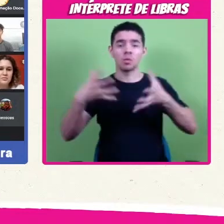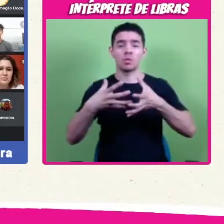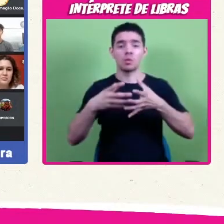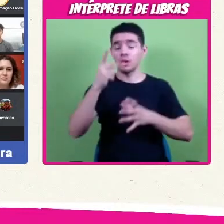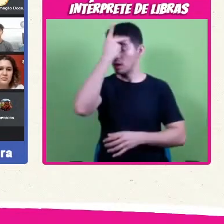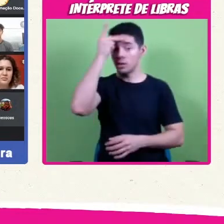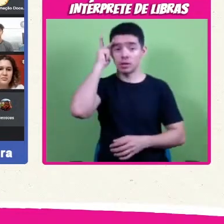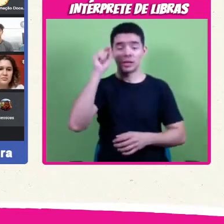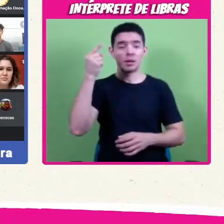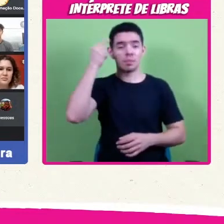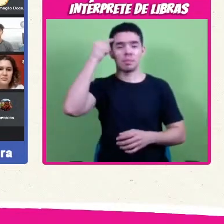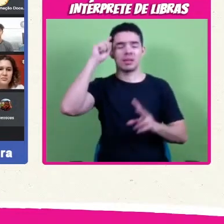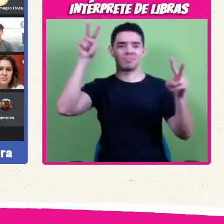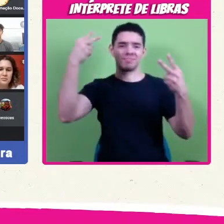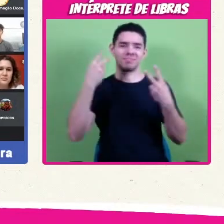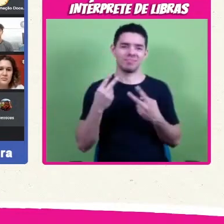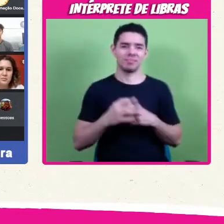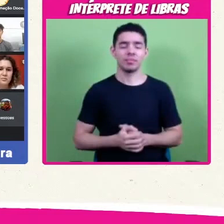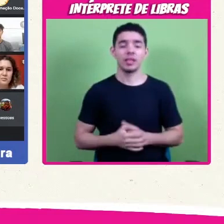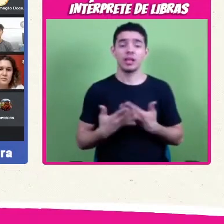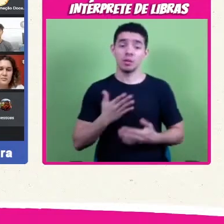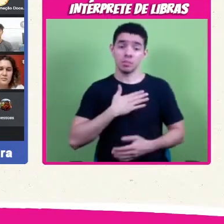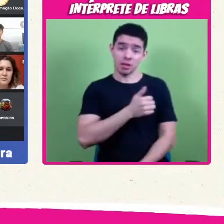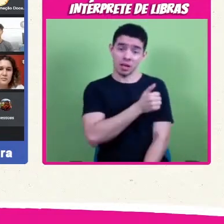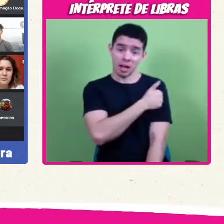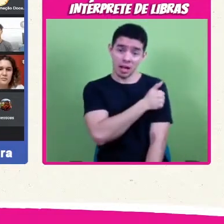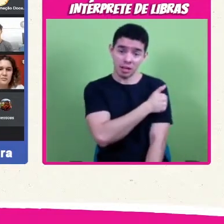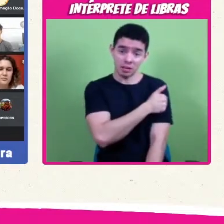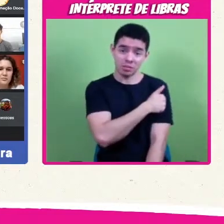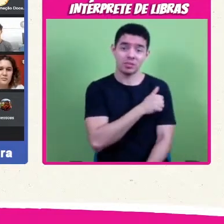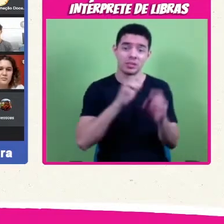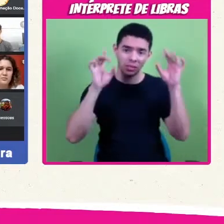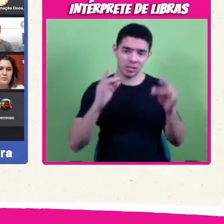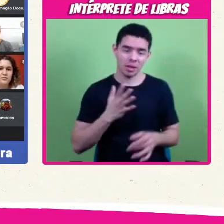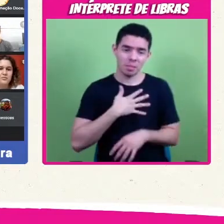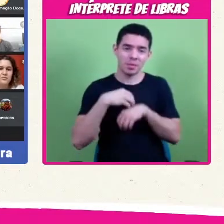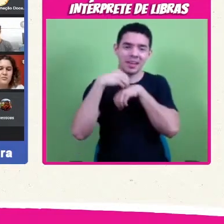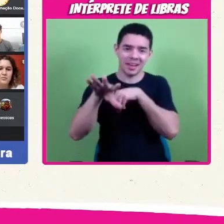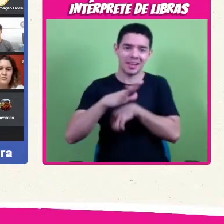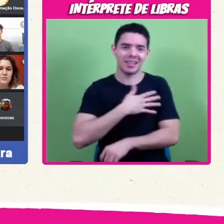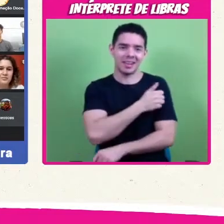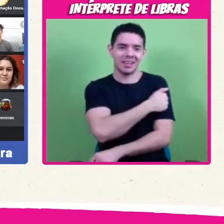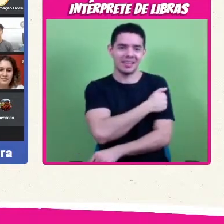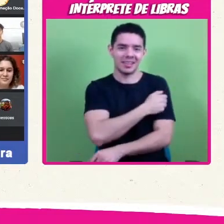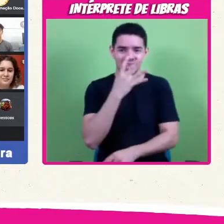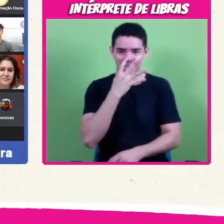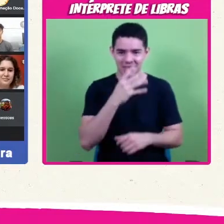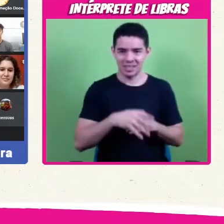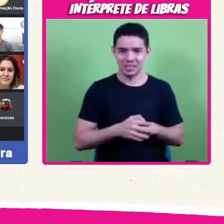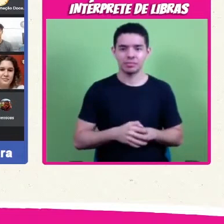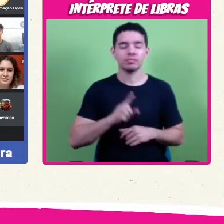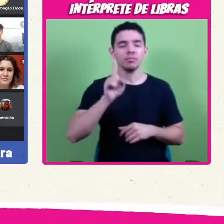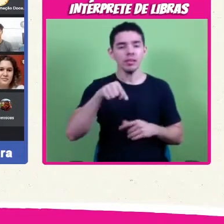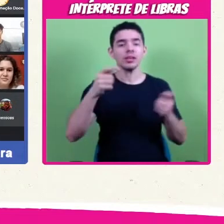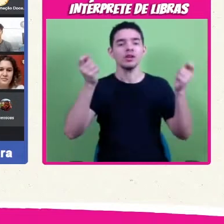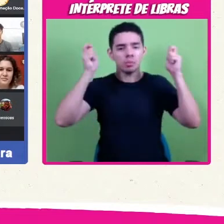que pensam na gente. Então, para os meus alunos, essencialmente, esse é o meu recadinho para os meus alunos que estão assistindo. É